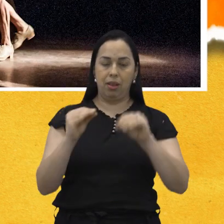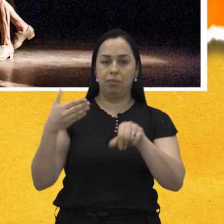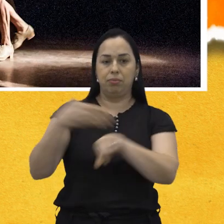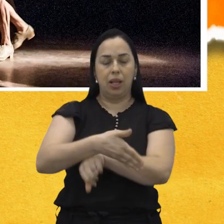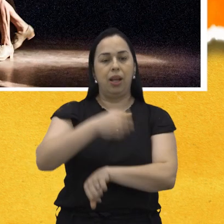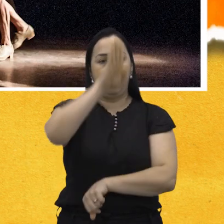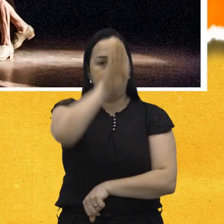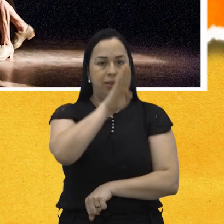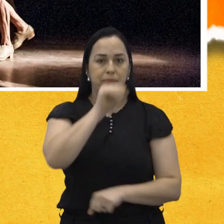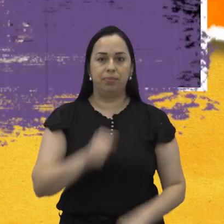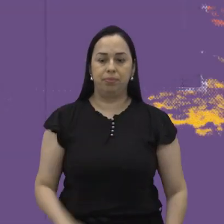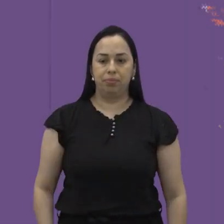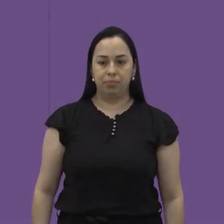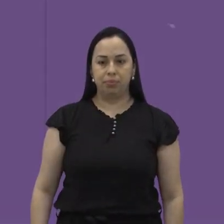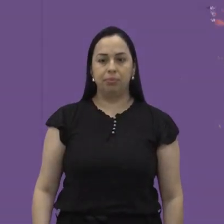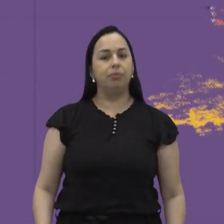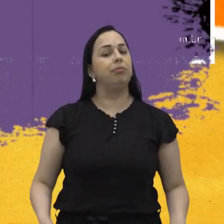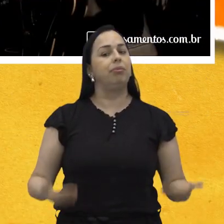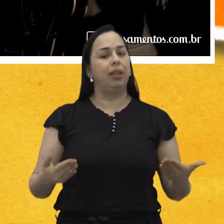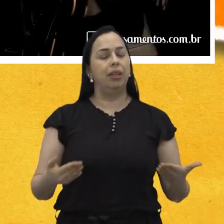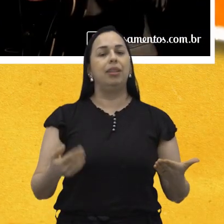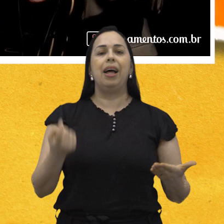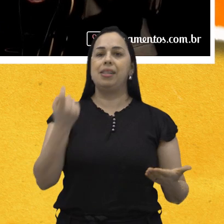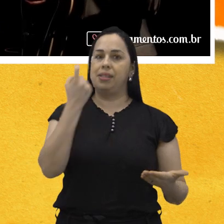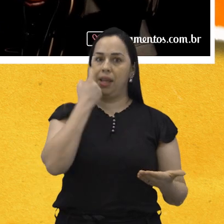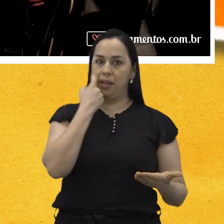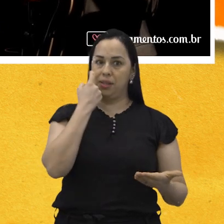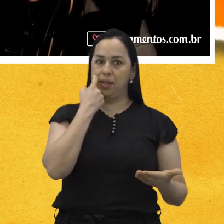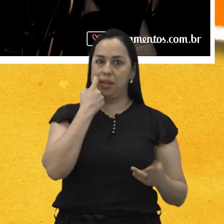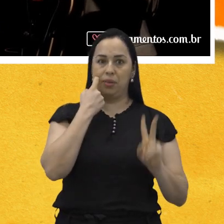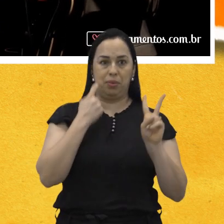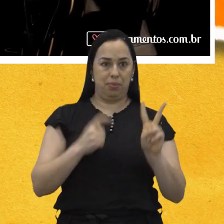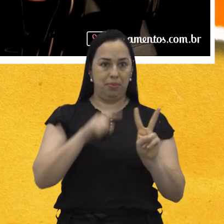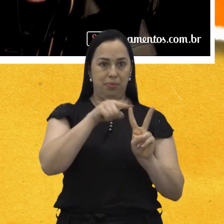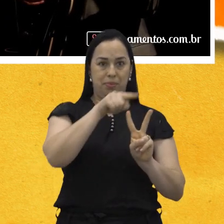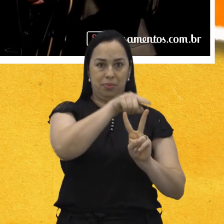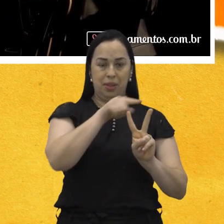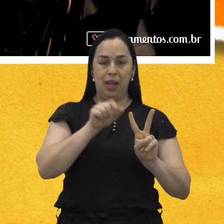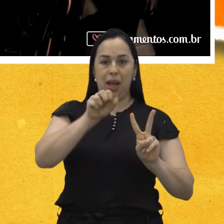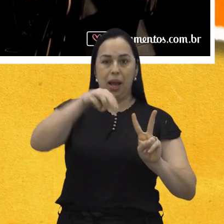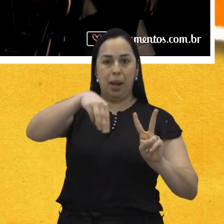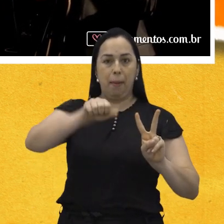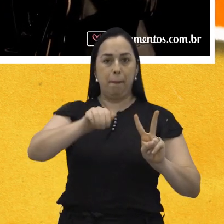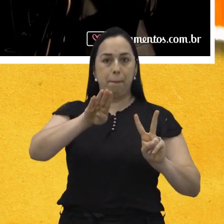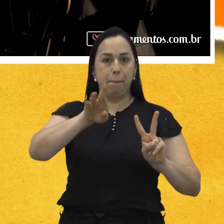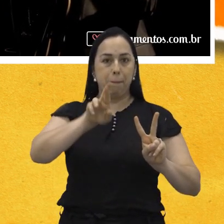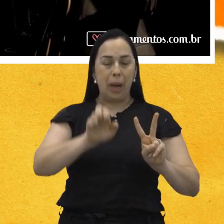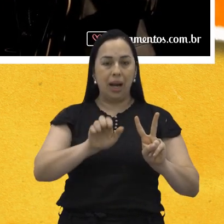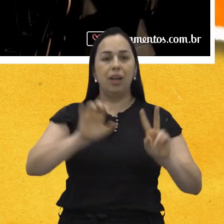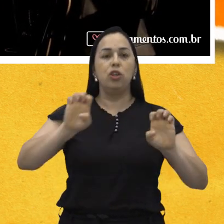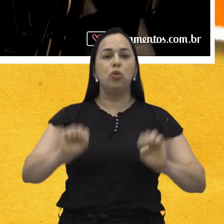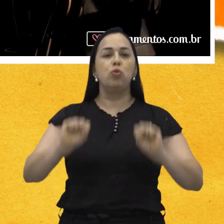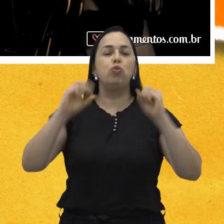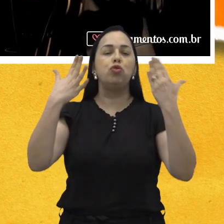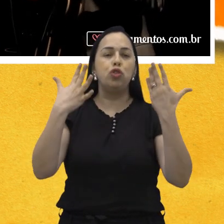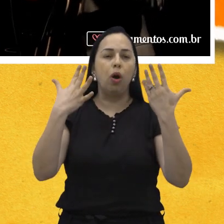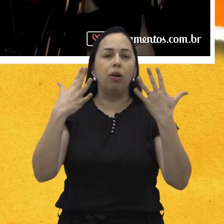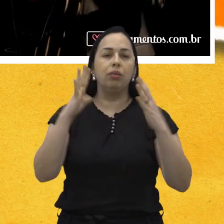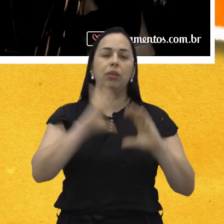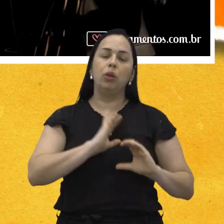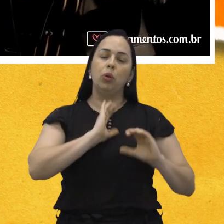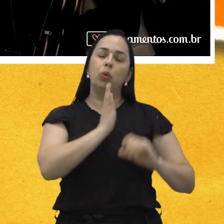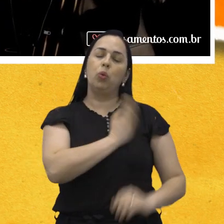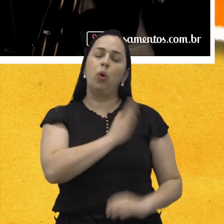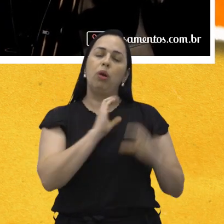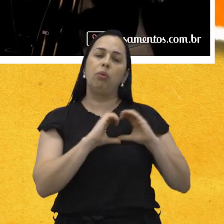e a entrada também é gratuita. Ainda na sexta-feira, o duo Âmbar se apresenta com um show Pra Machucar Meu Coração,